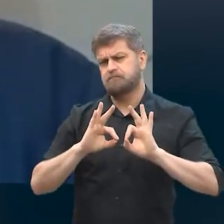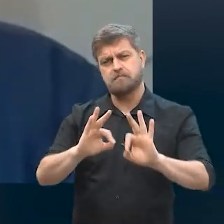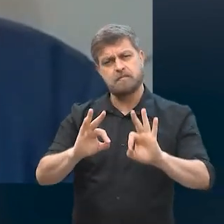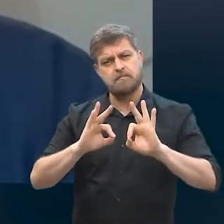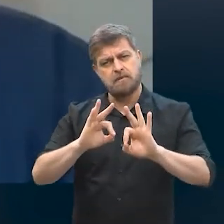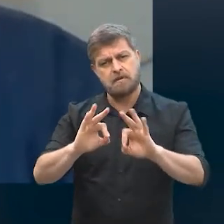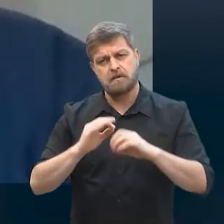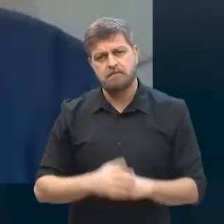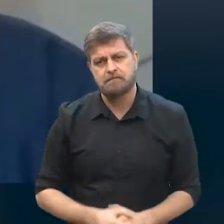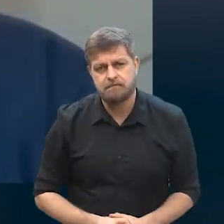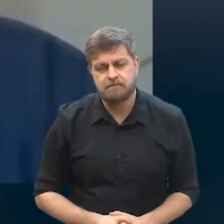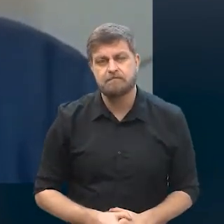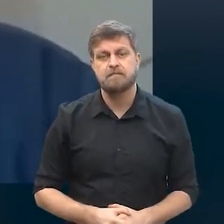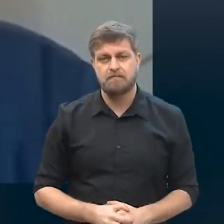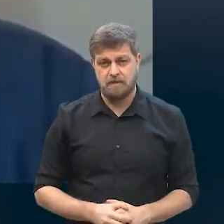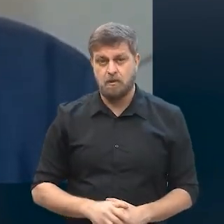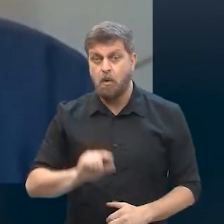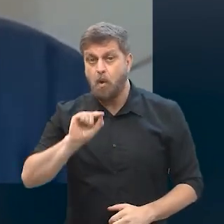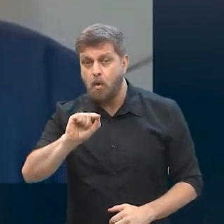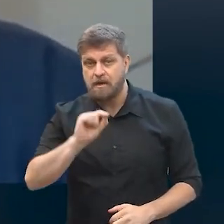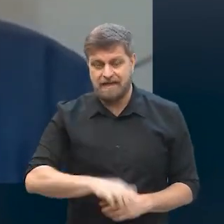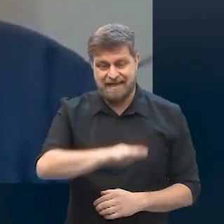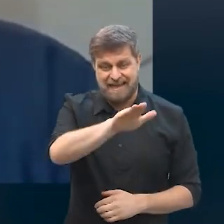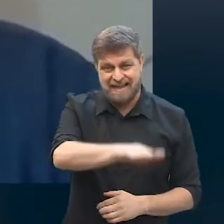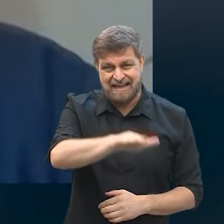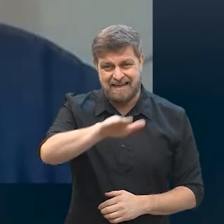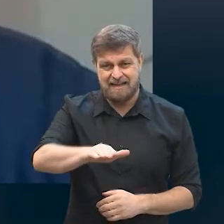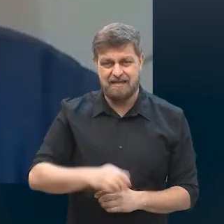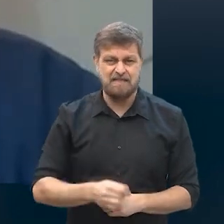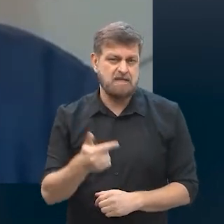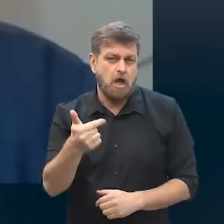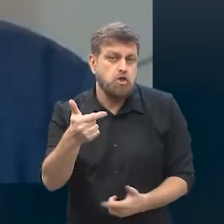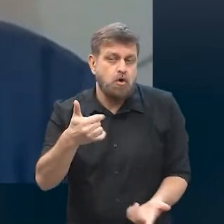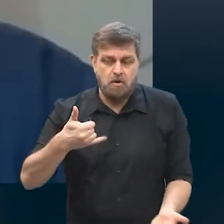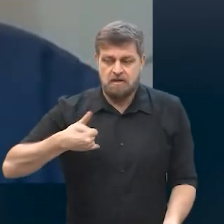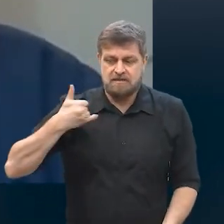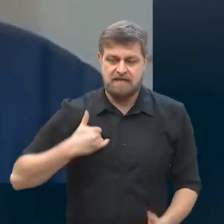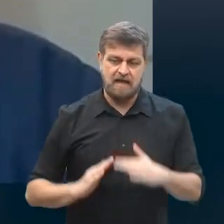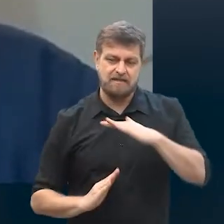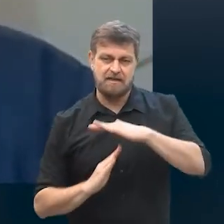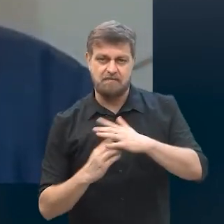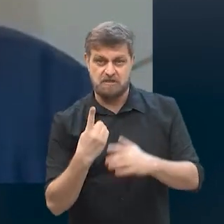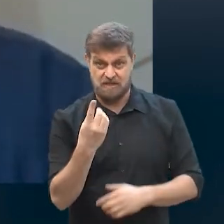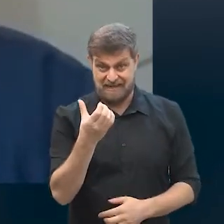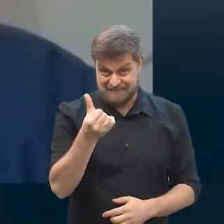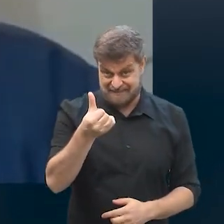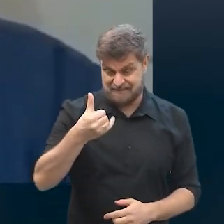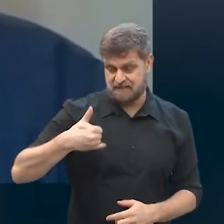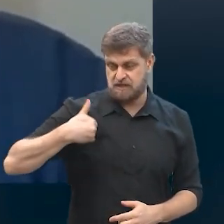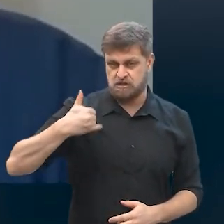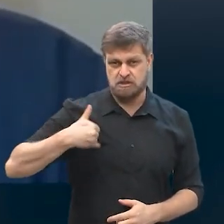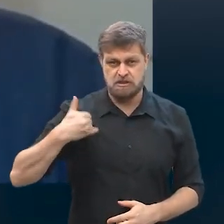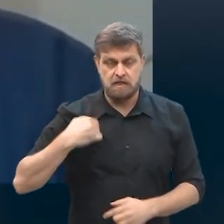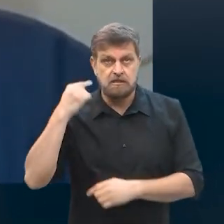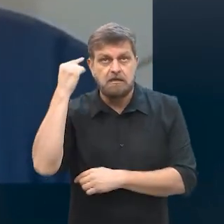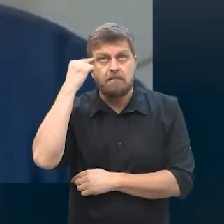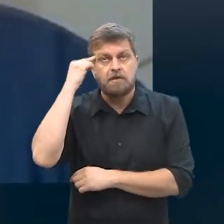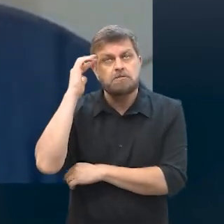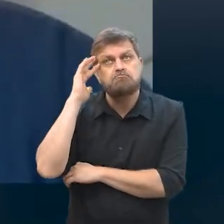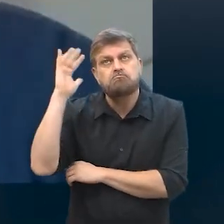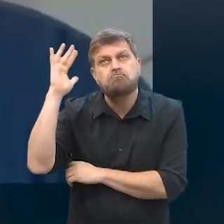espetaculares, e é incrível aquilo que crianças de 12 anos a 16 anos de idade